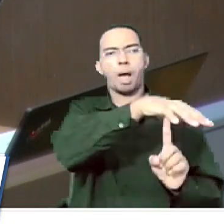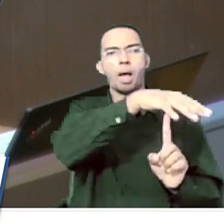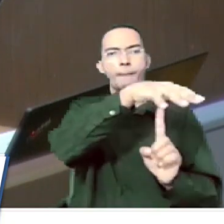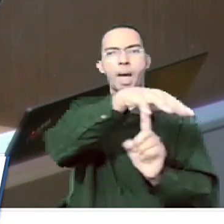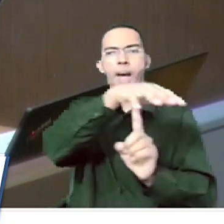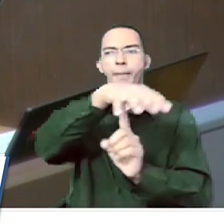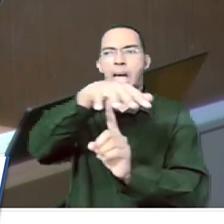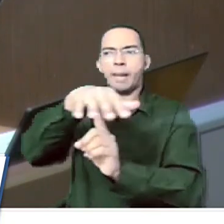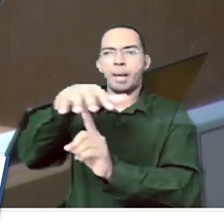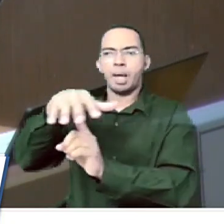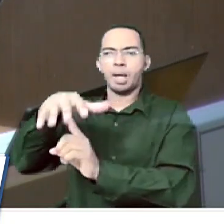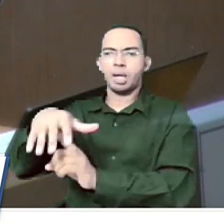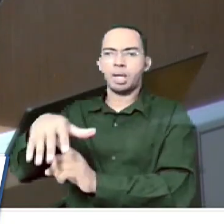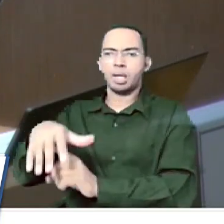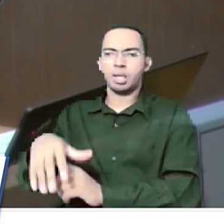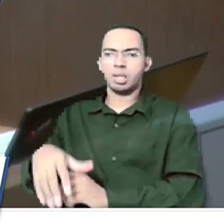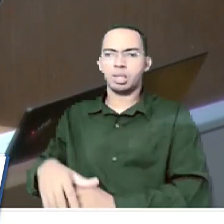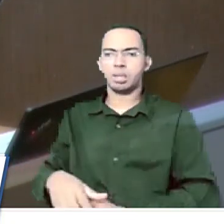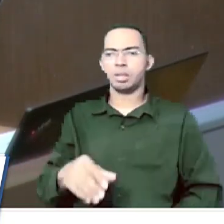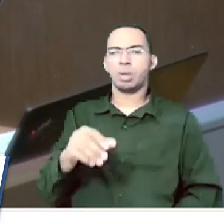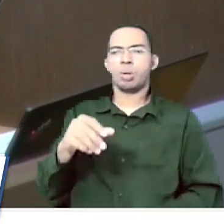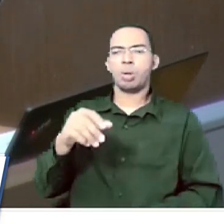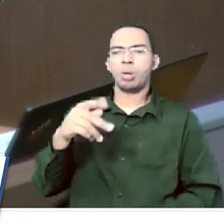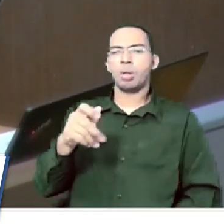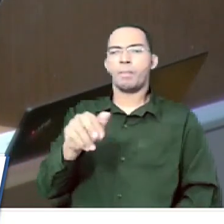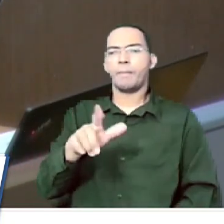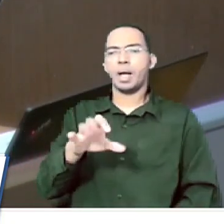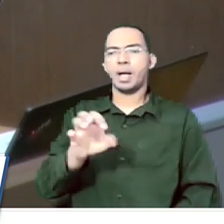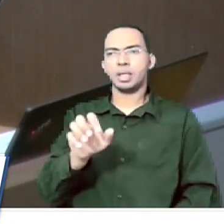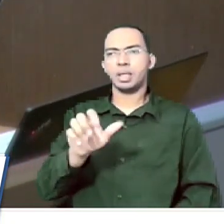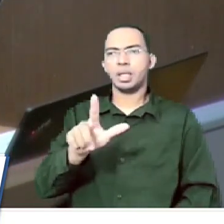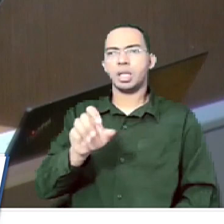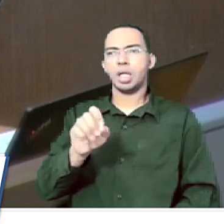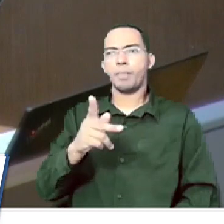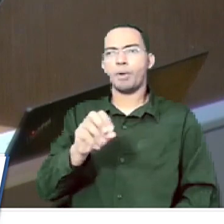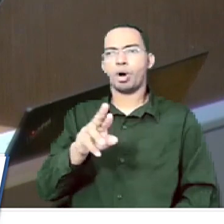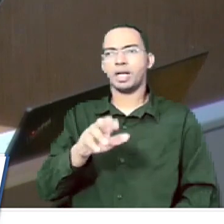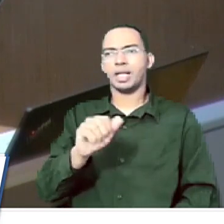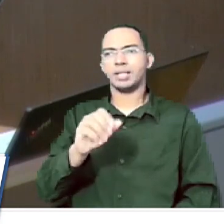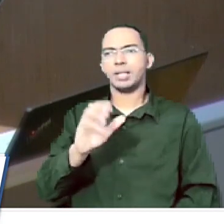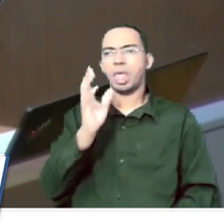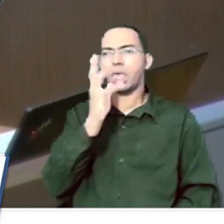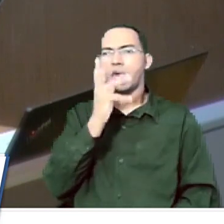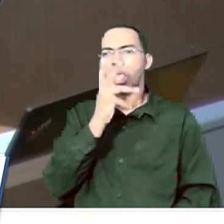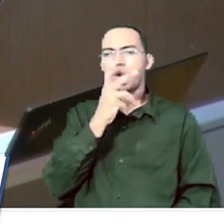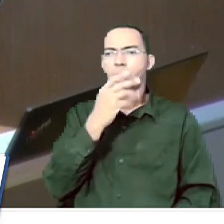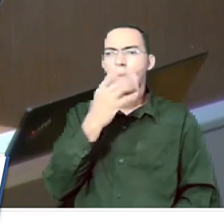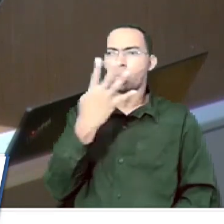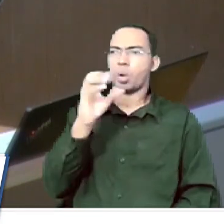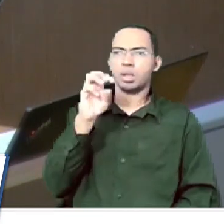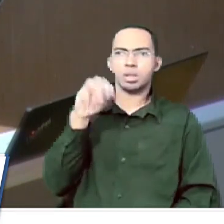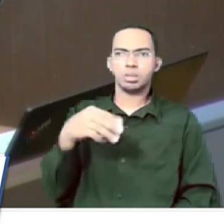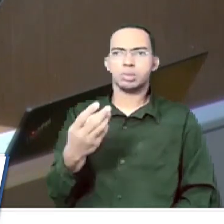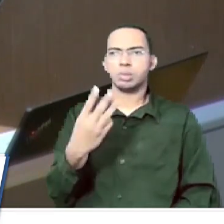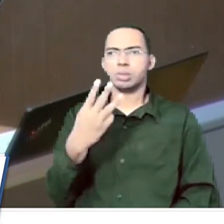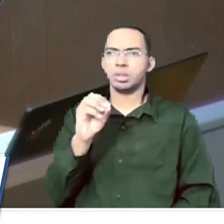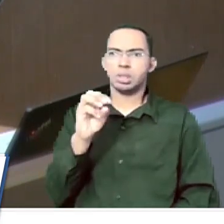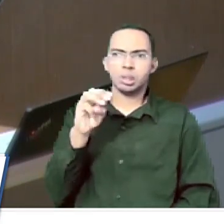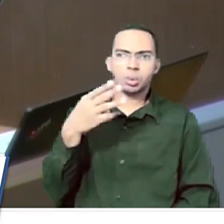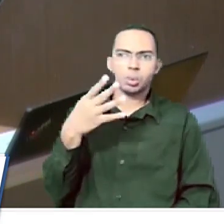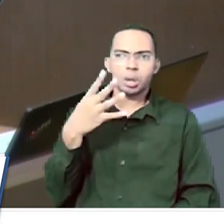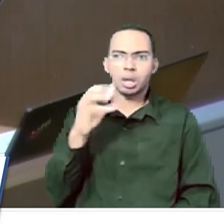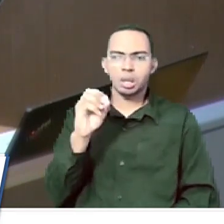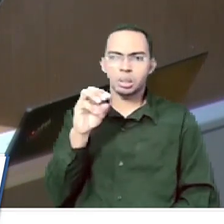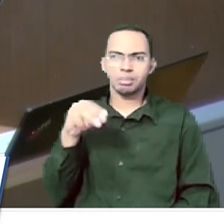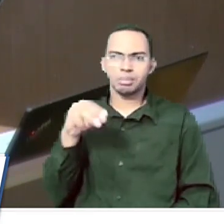Parque do Parque do Leporace para chegar no centro. Demora 40 minutos, 30 minutos, 40 minutos. Não